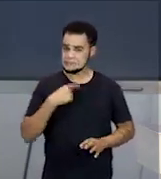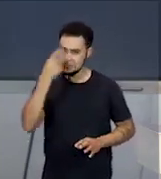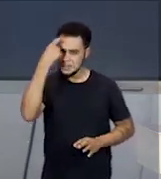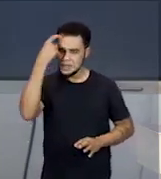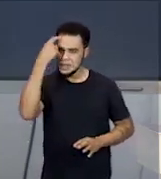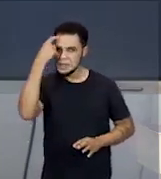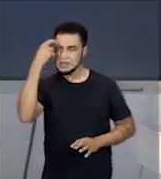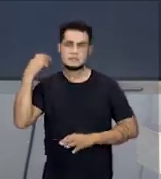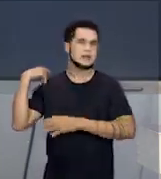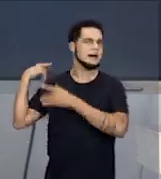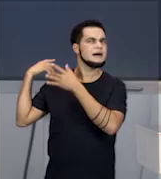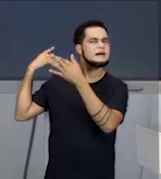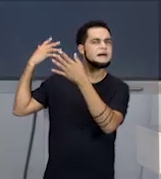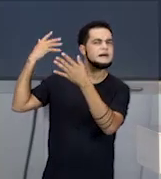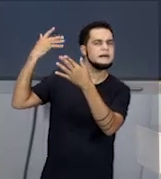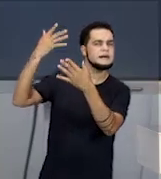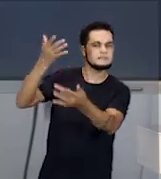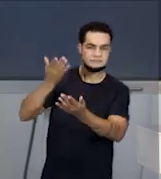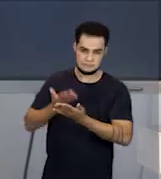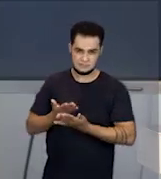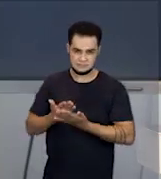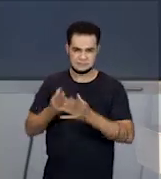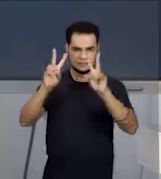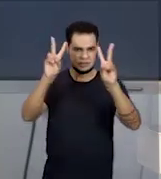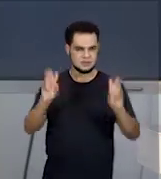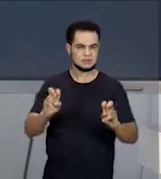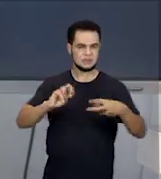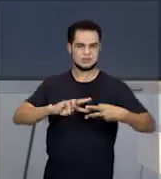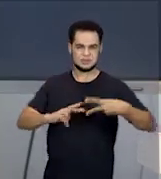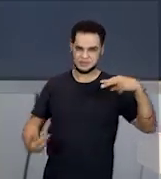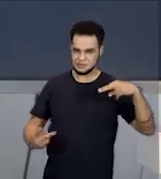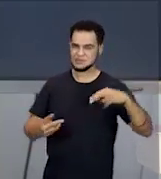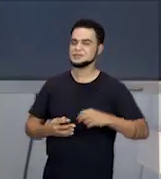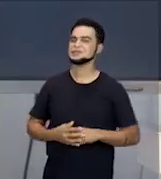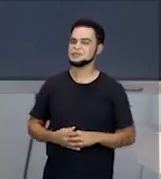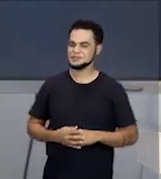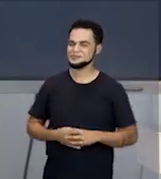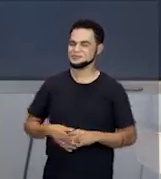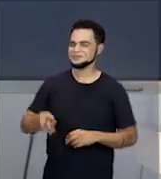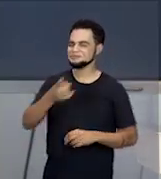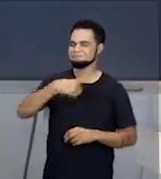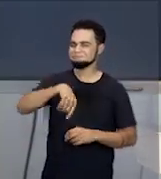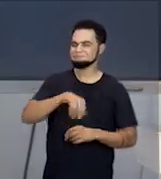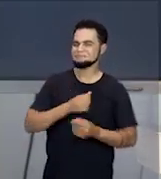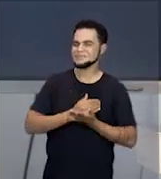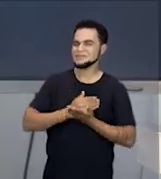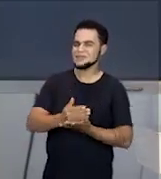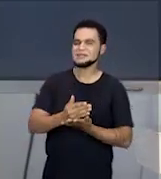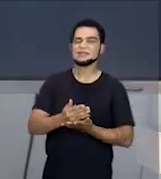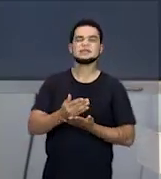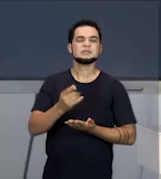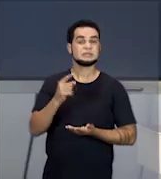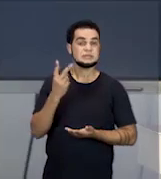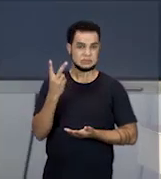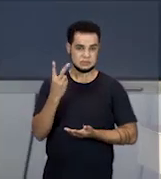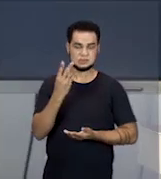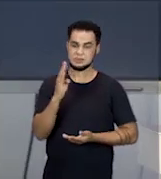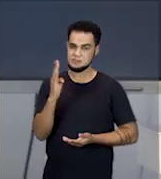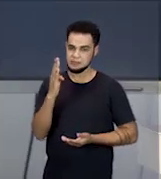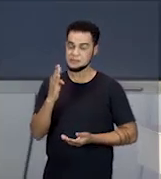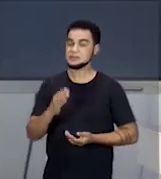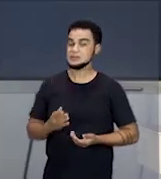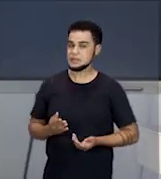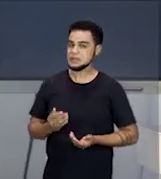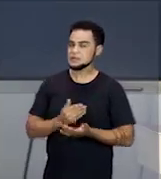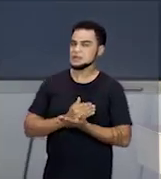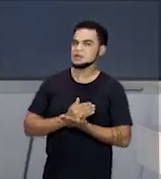os estudos então envolvendo aí a genética, que nós vimos aí ao longo do segundo bimestre, eles